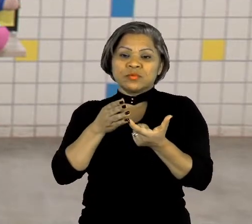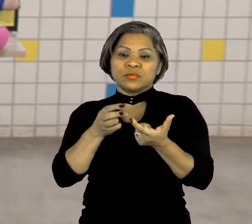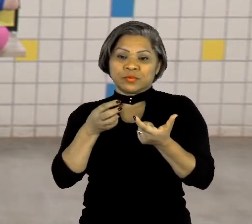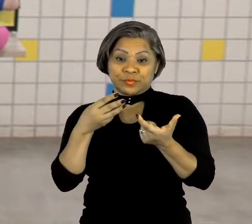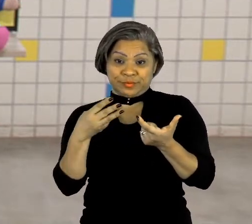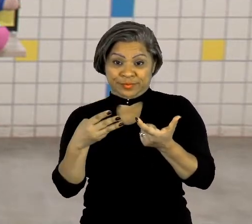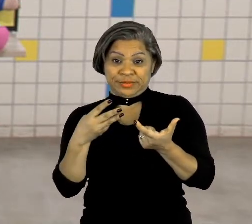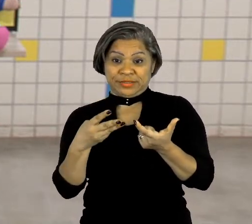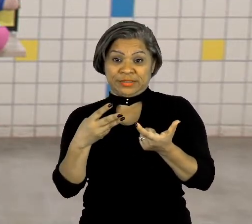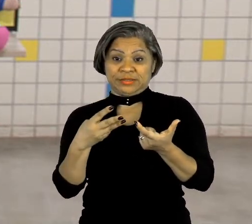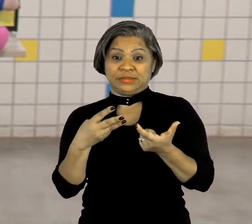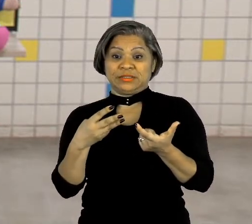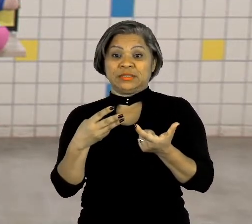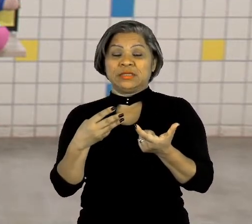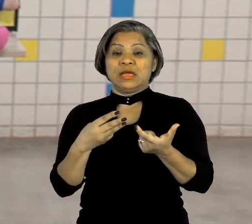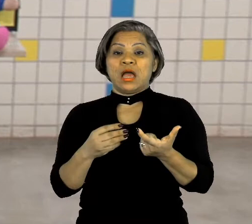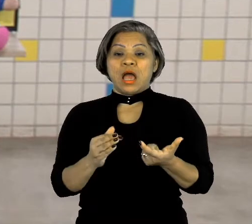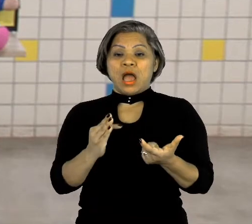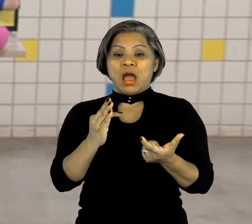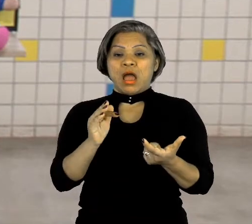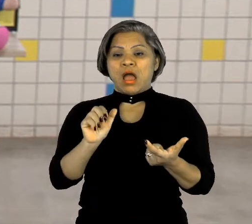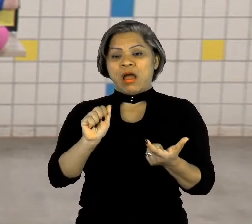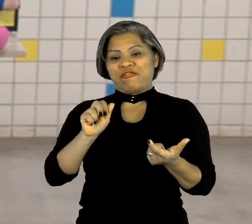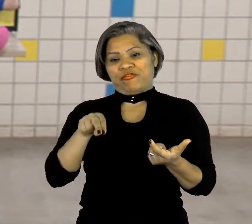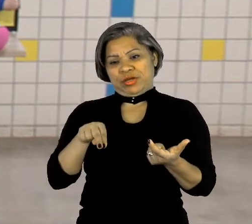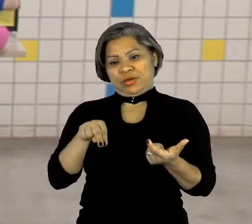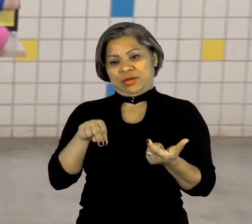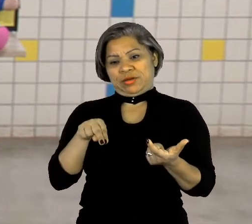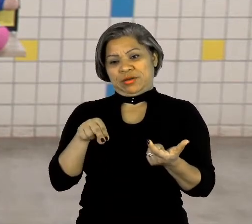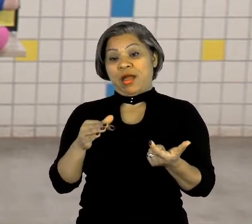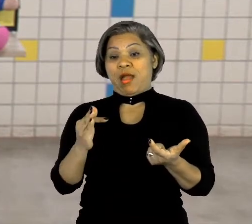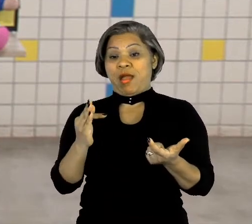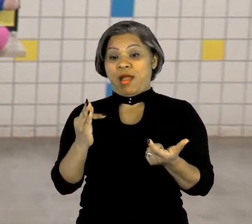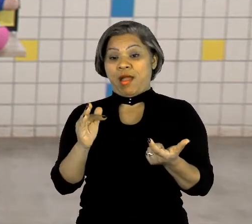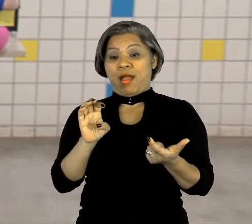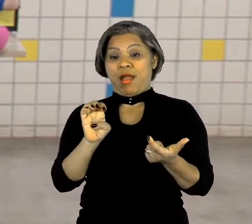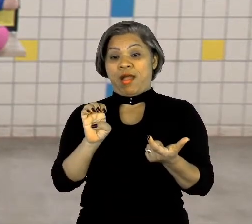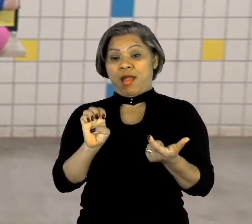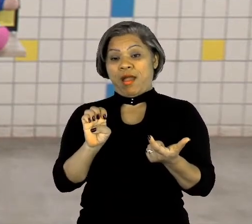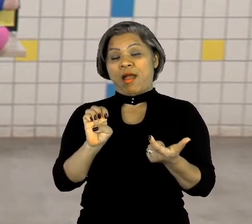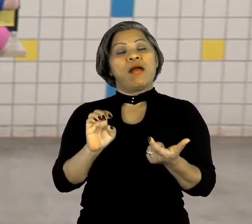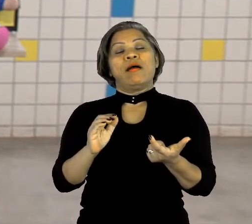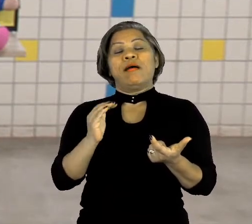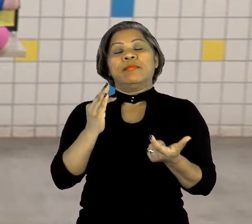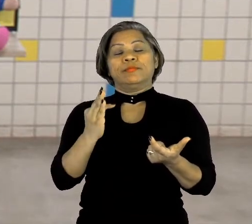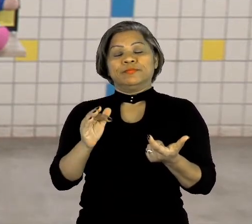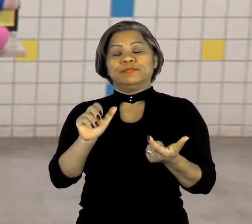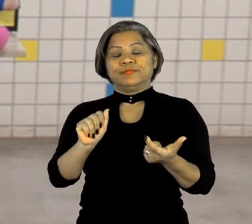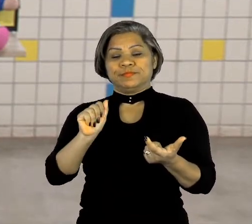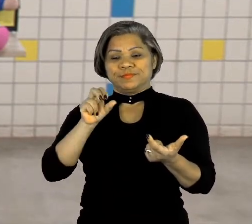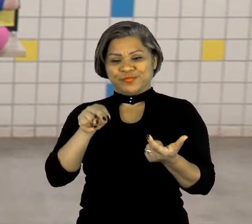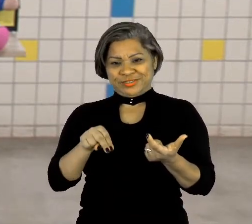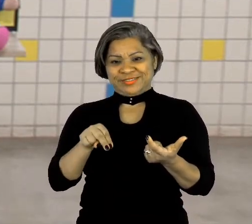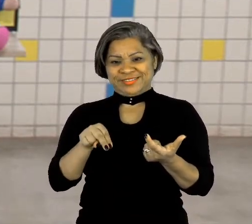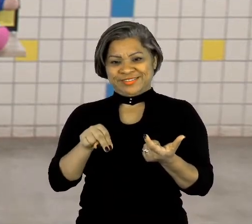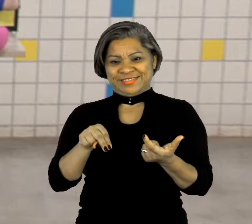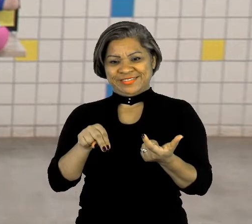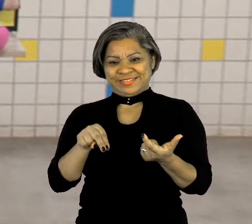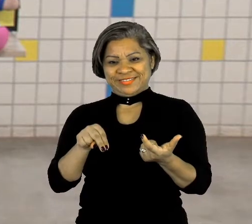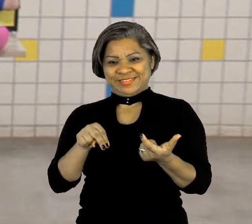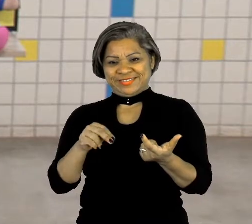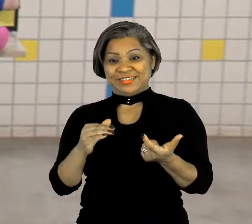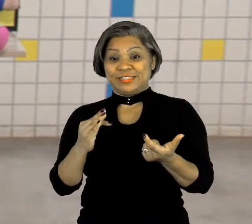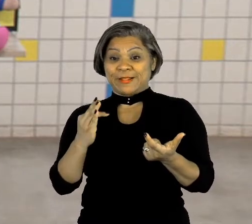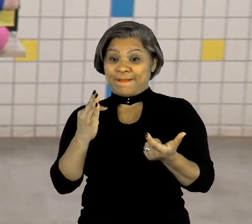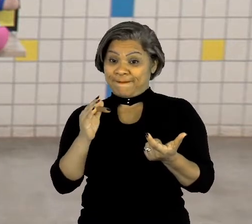falo junto. Fã. Eu não posso separar esse A do N, porque ele tá junto, ó. Fã. Então,